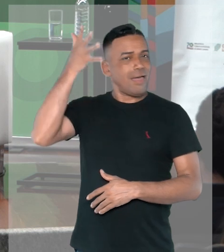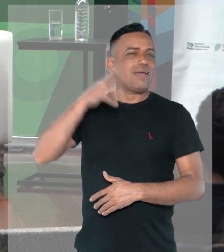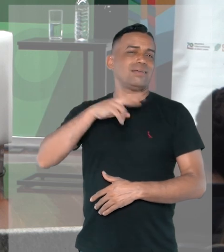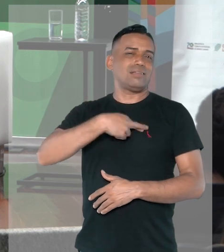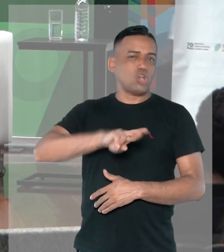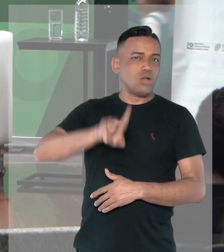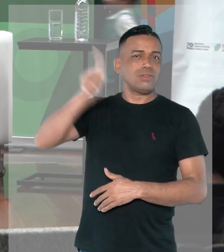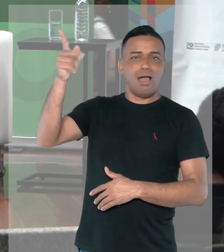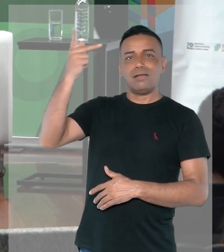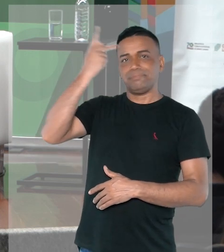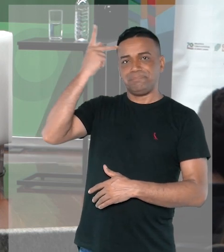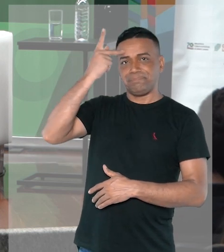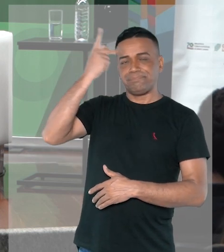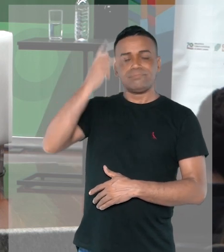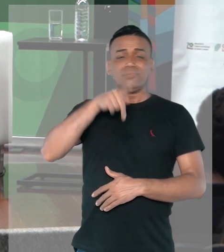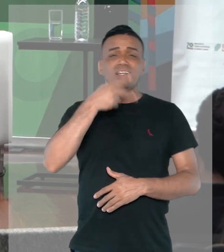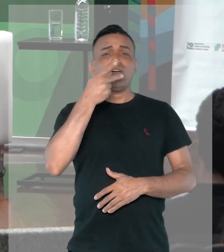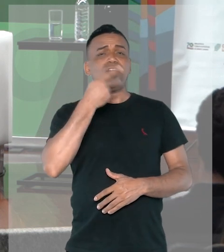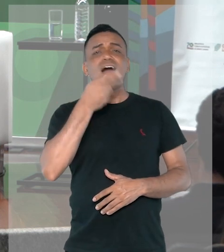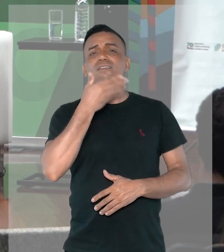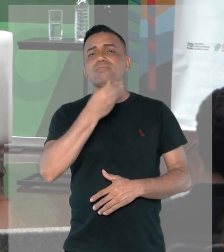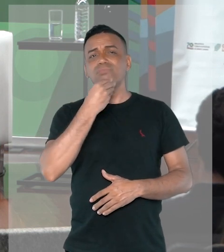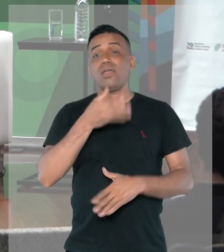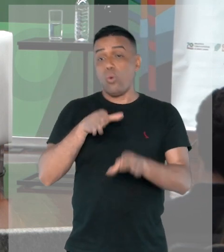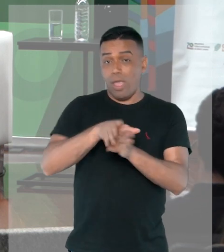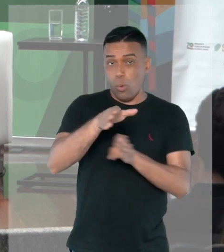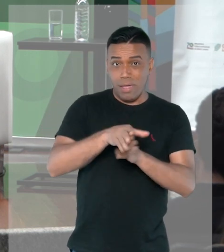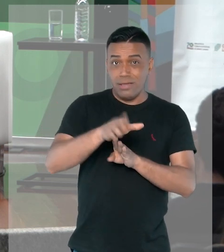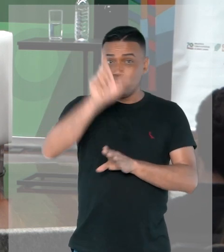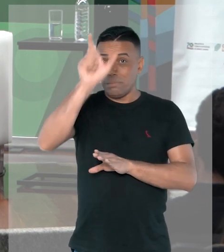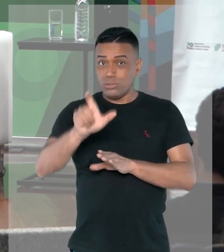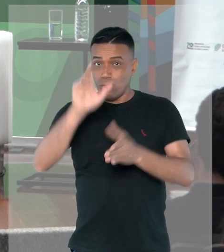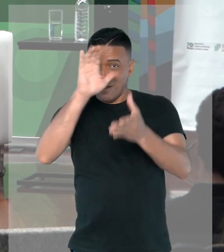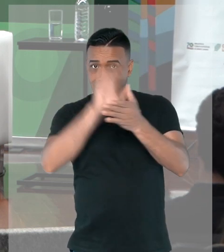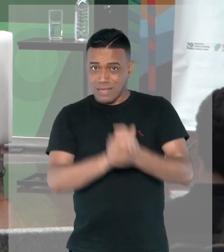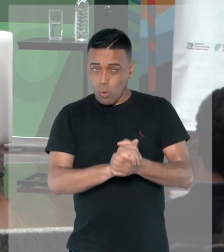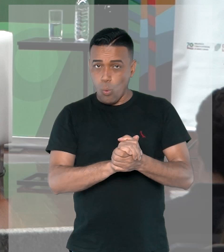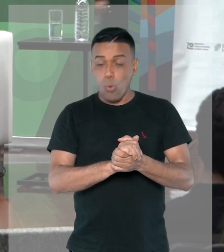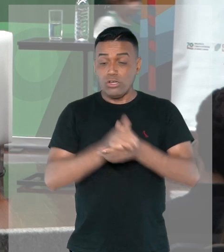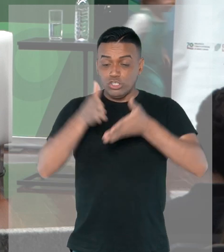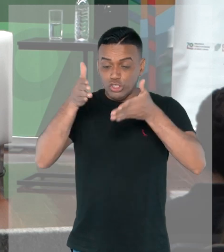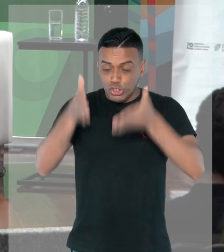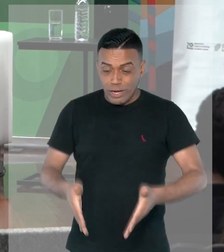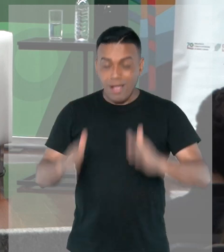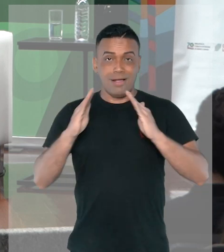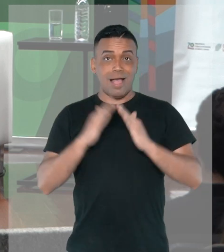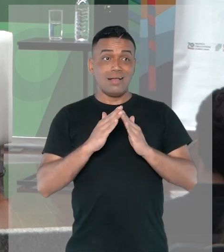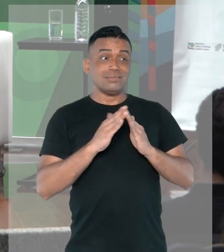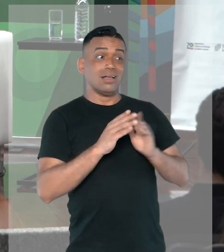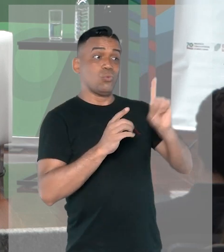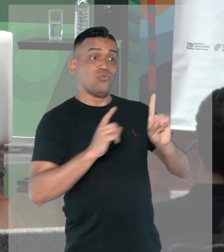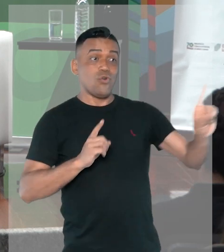religiosos lá em São Paulo, e ele disse assim, eu recomendo aos casais que quando vocês chegarem em casa, um foi trabalhar